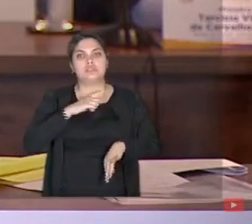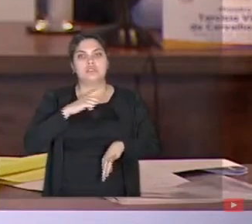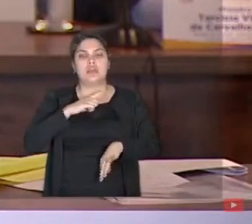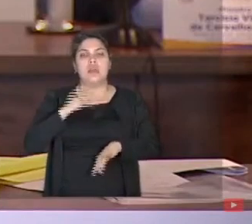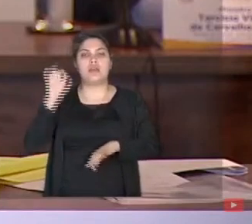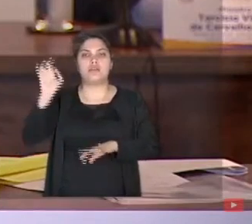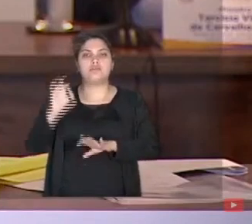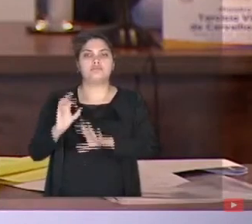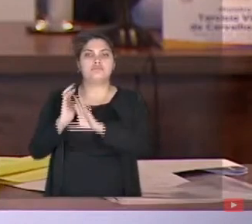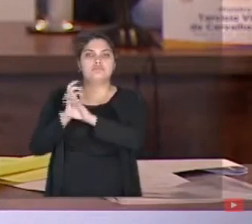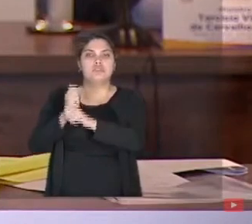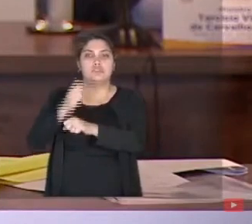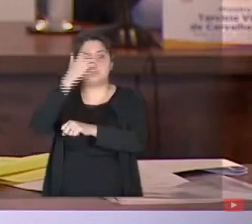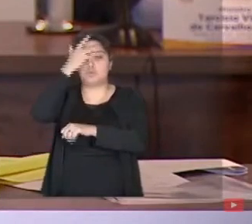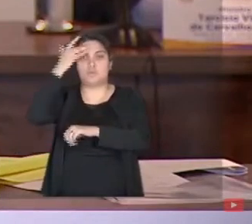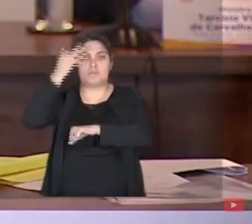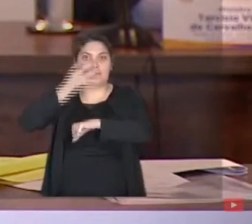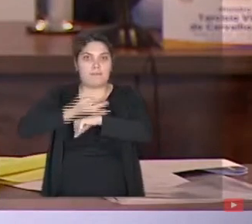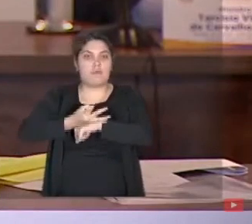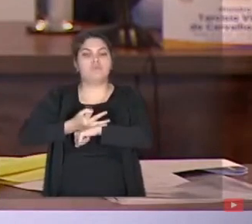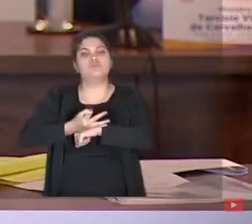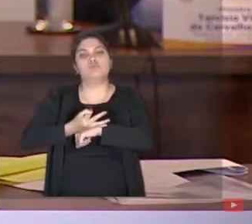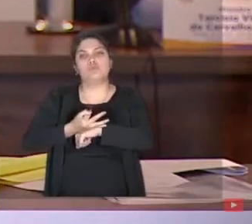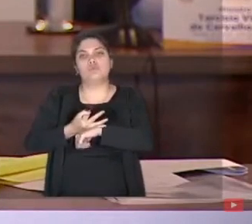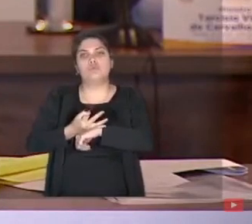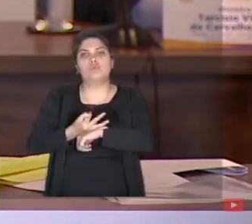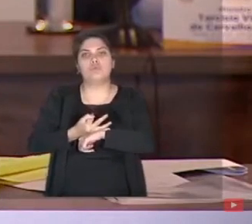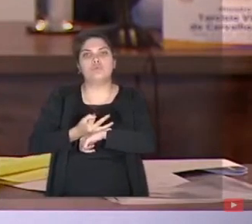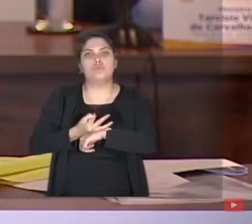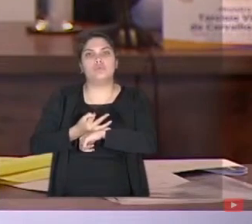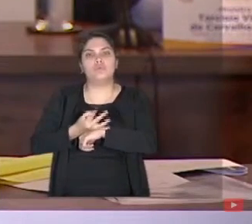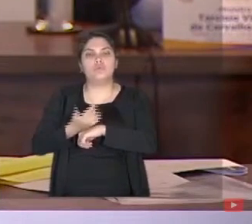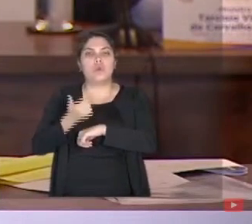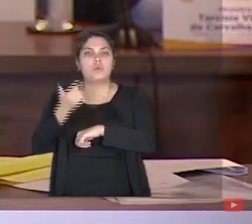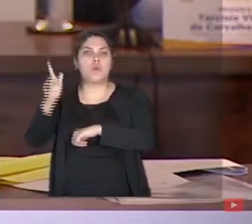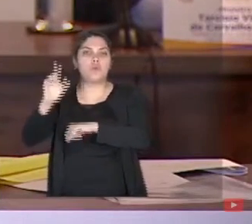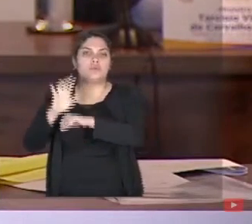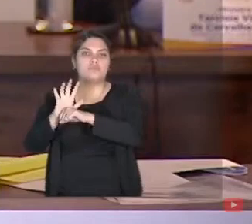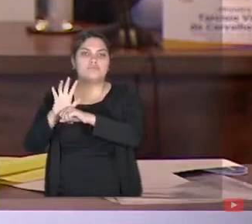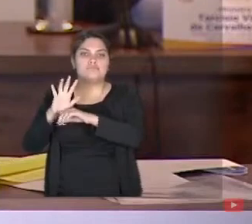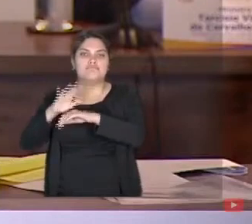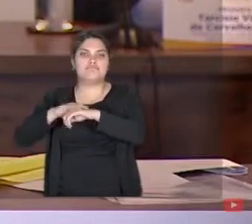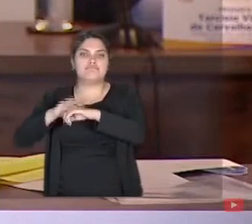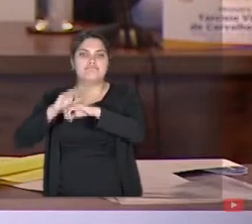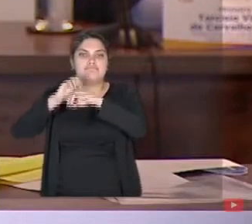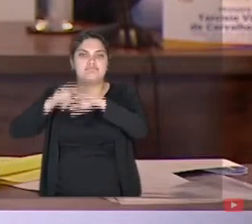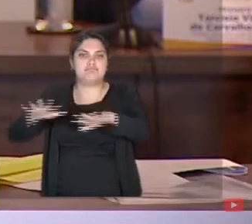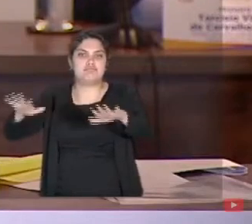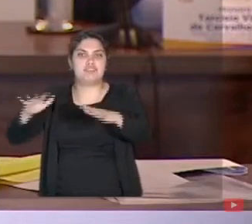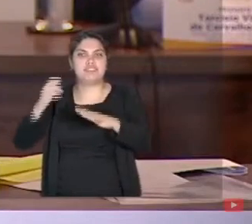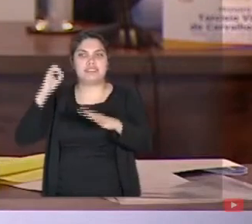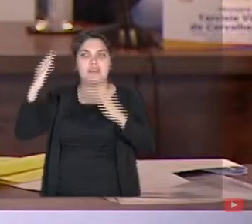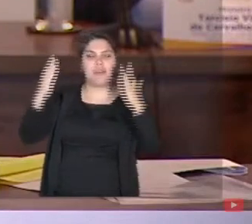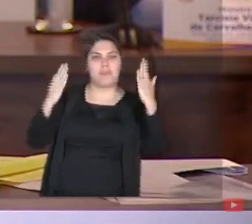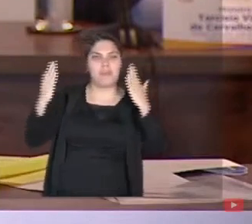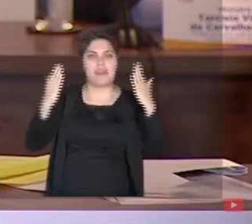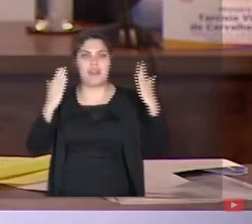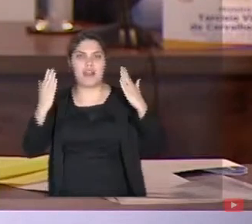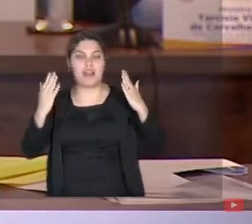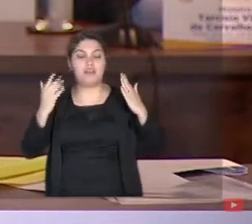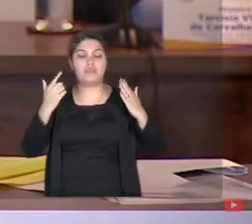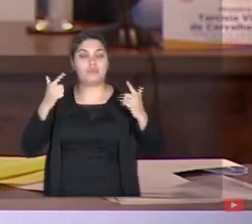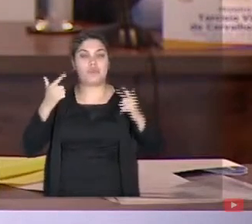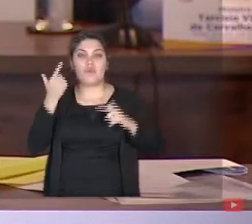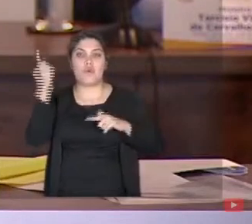percentual de abstenção com um percentual de abstenção em alguma outra pandemia, para você saber qual é a correlação. Como não